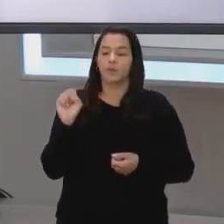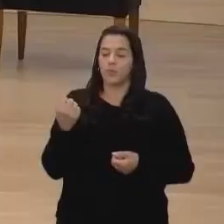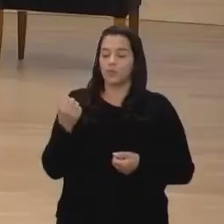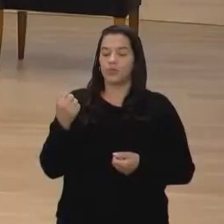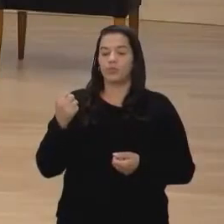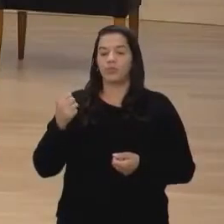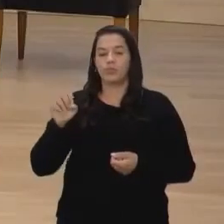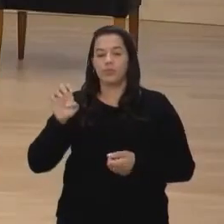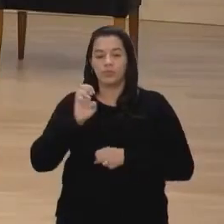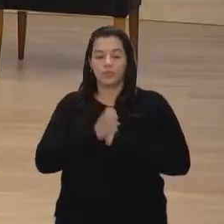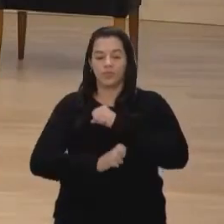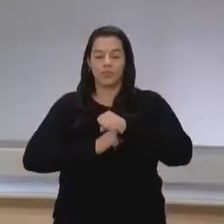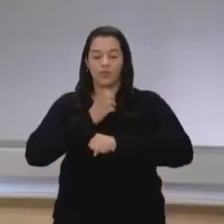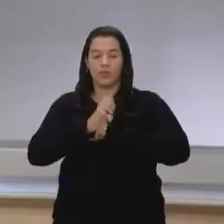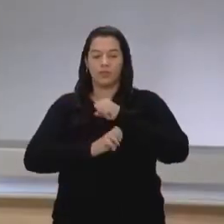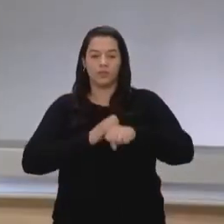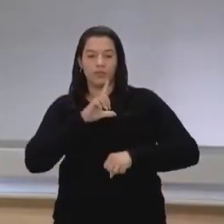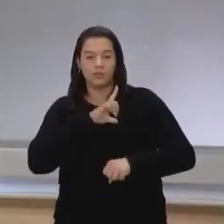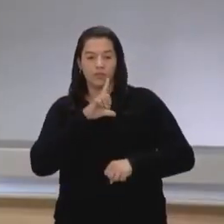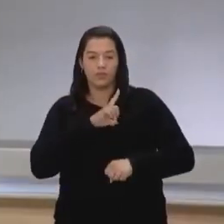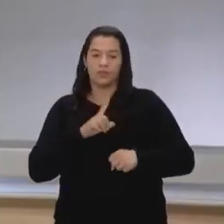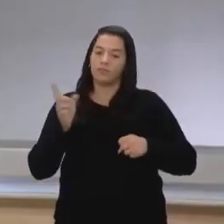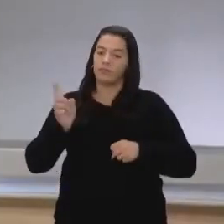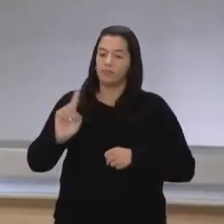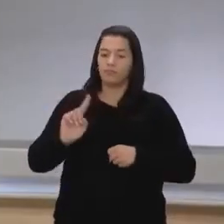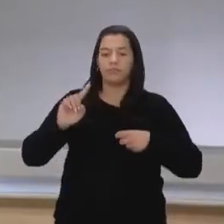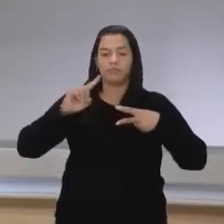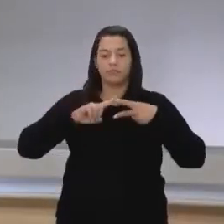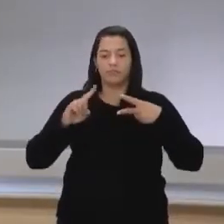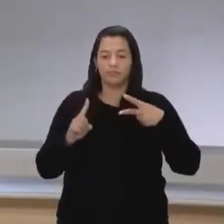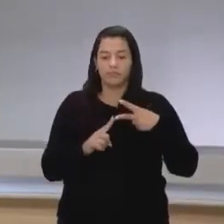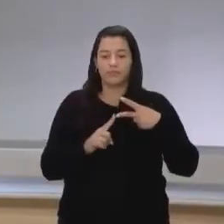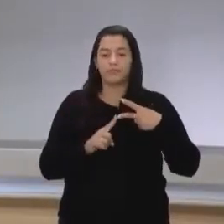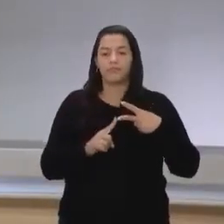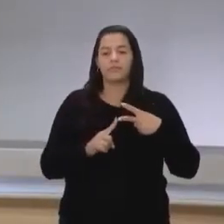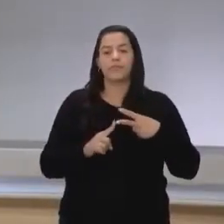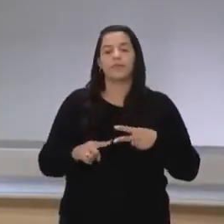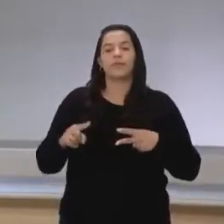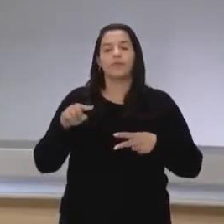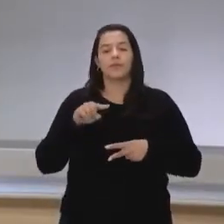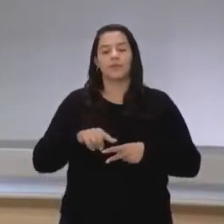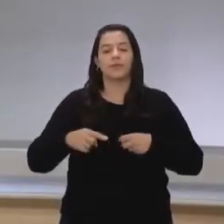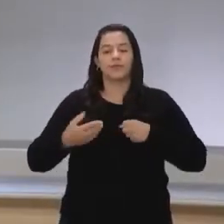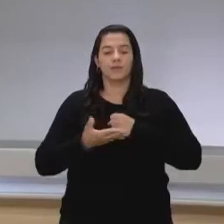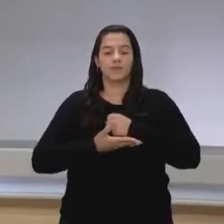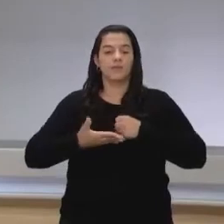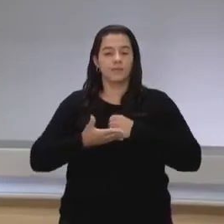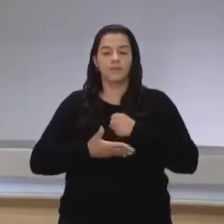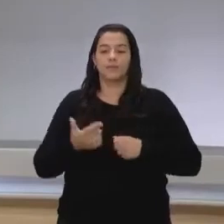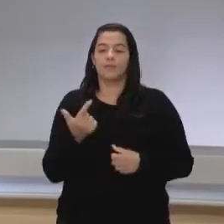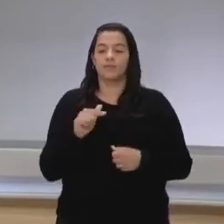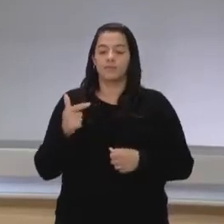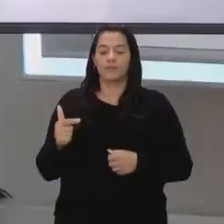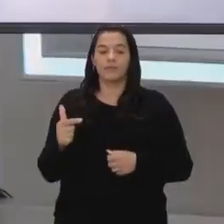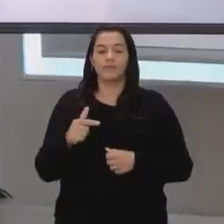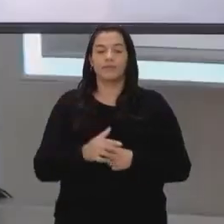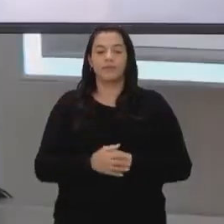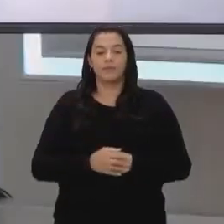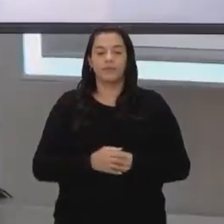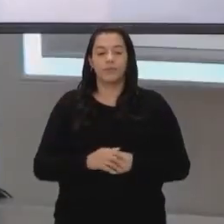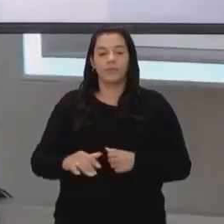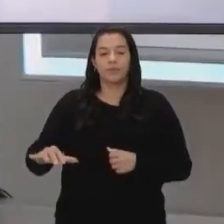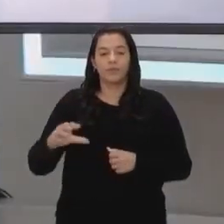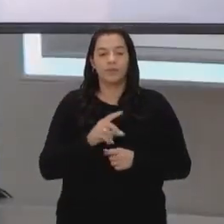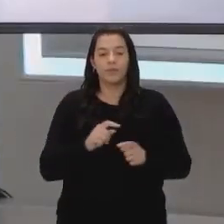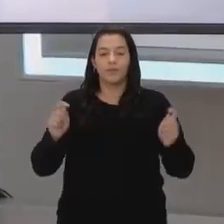na última camada, professor? Não, ele tem 2, não é isso? Isso. Então ele não tem essa estabilidade que você estava comentando. Muito bem